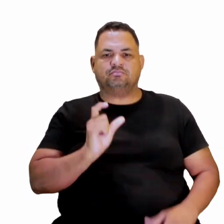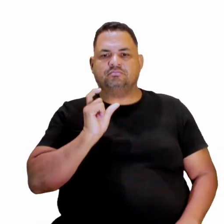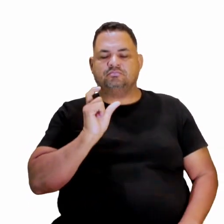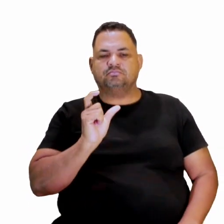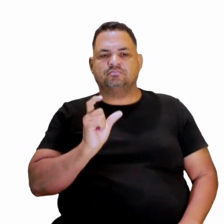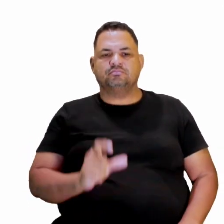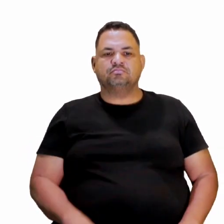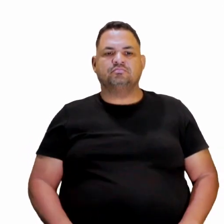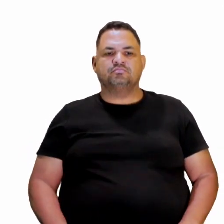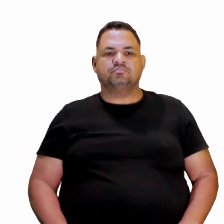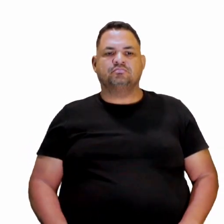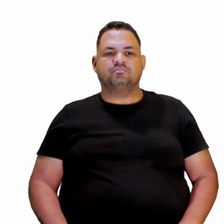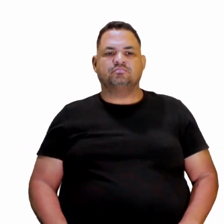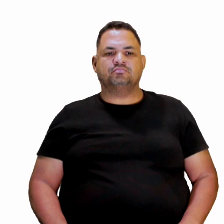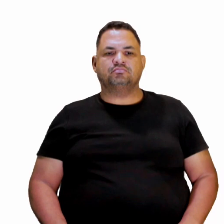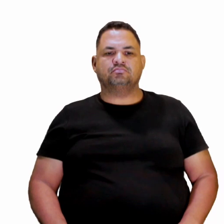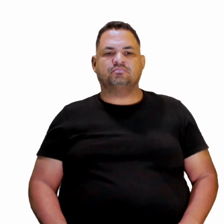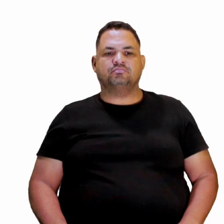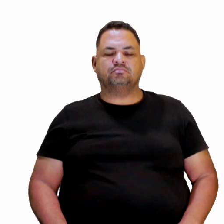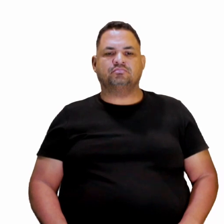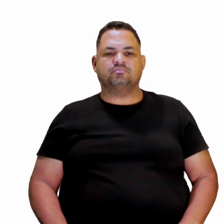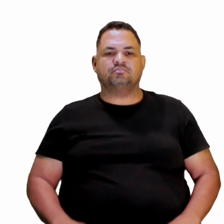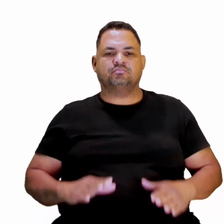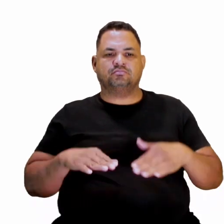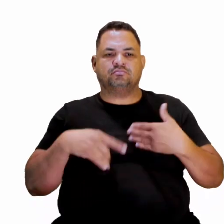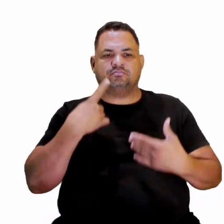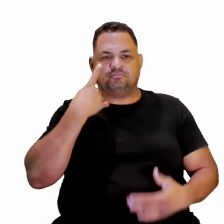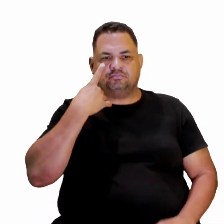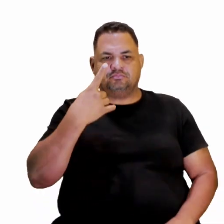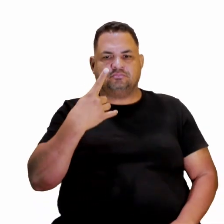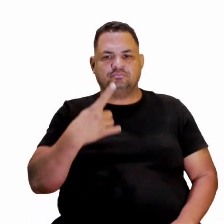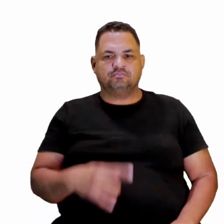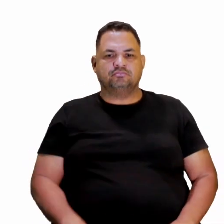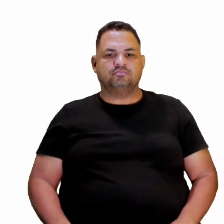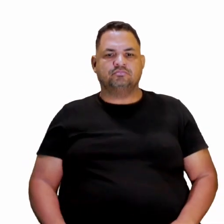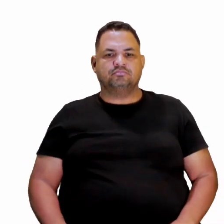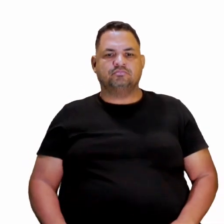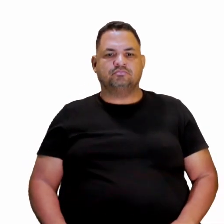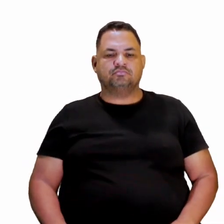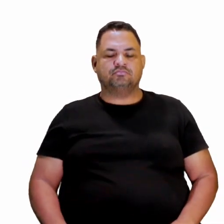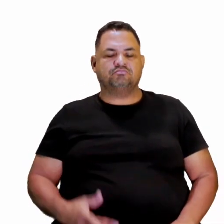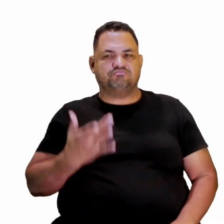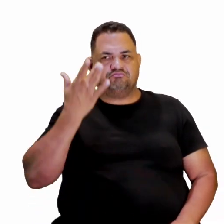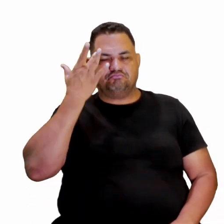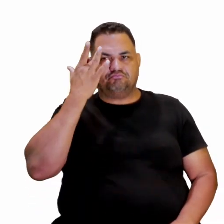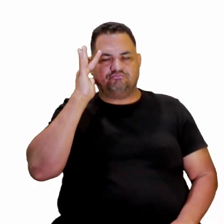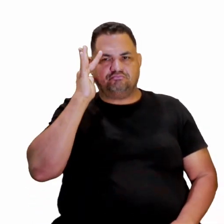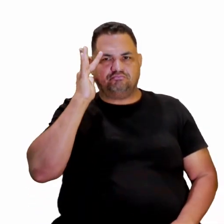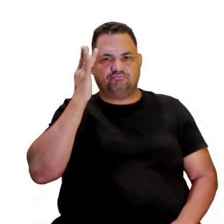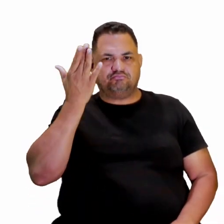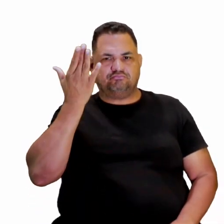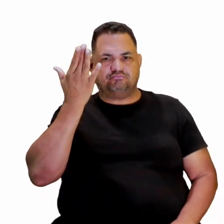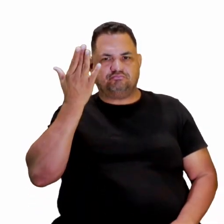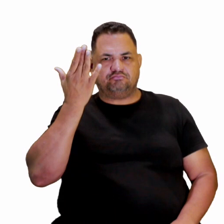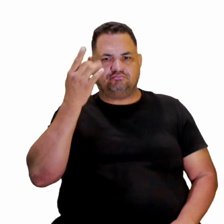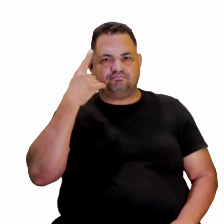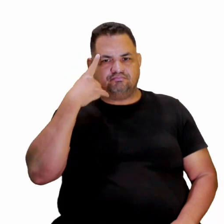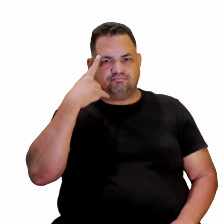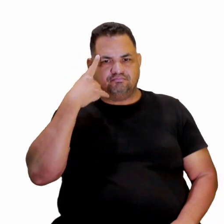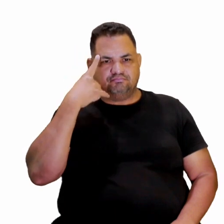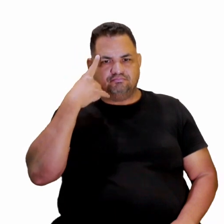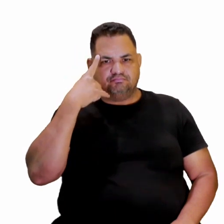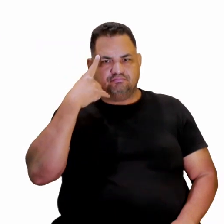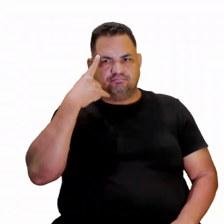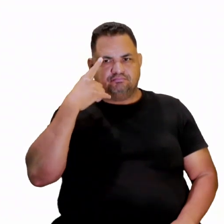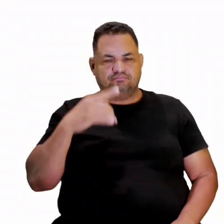palavra isso aqui, quando eu olho, eu nem sei se eu não sei se eu penso isso aqui